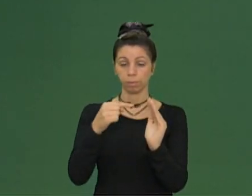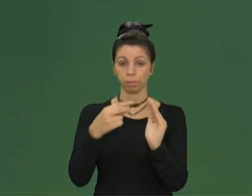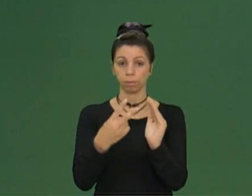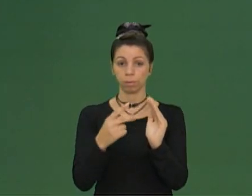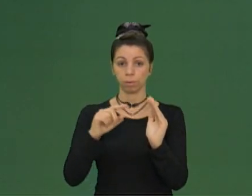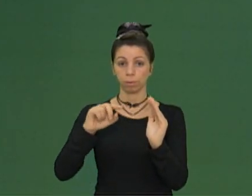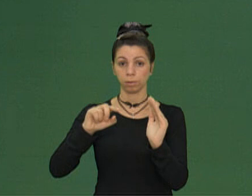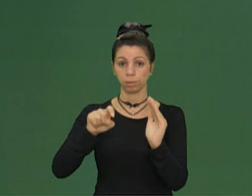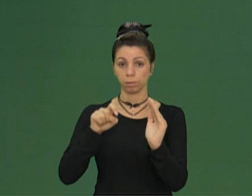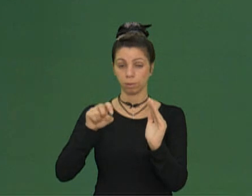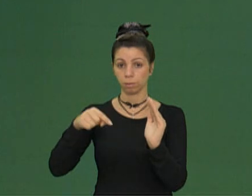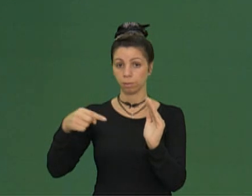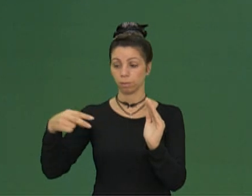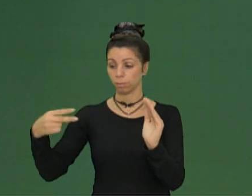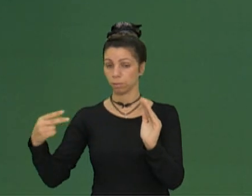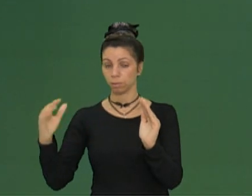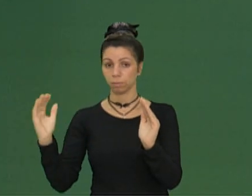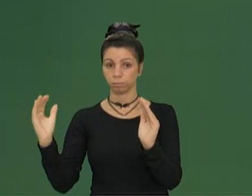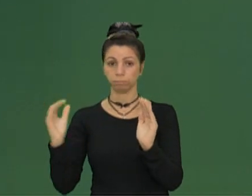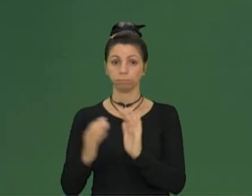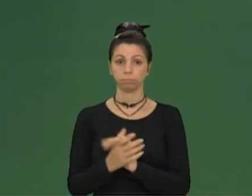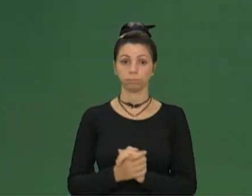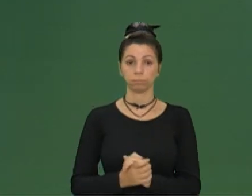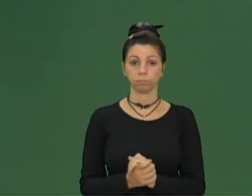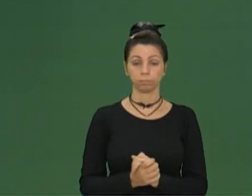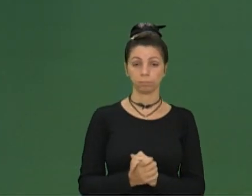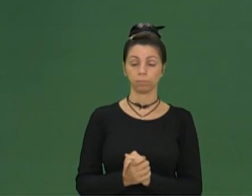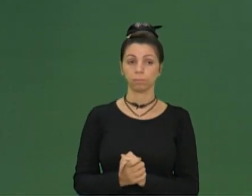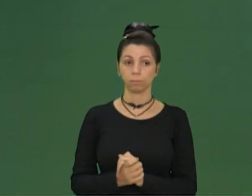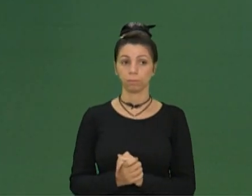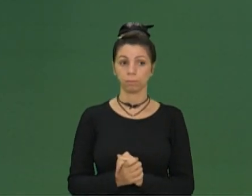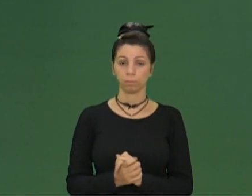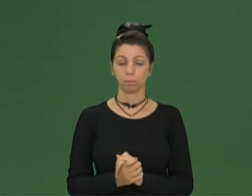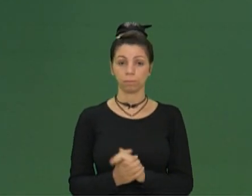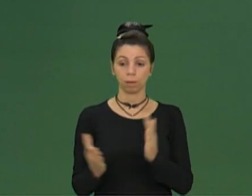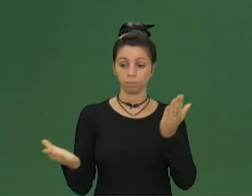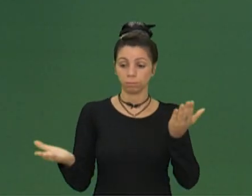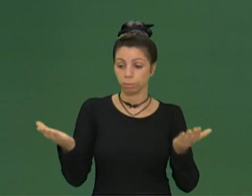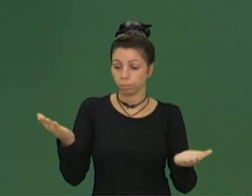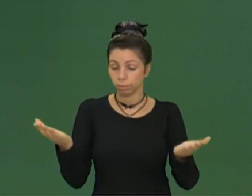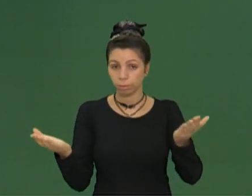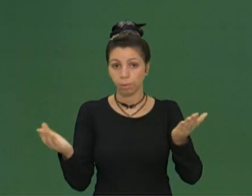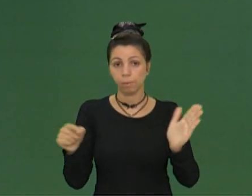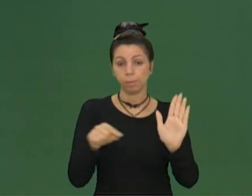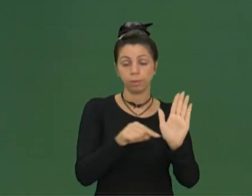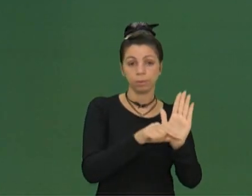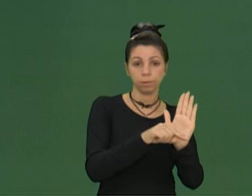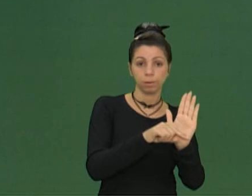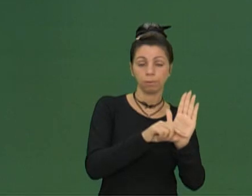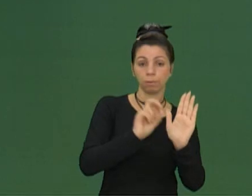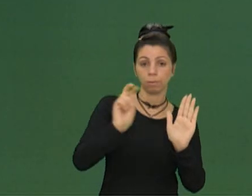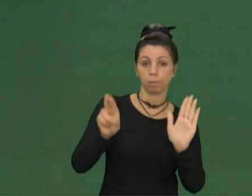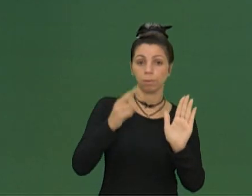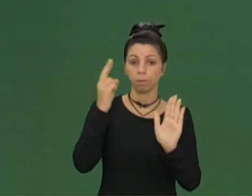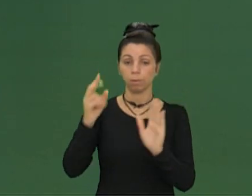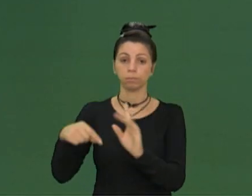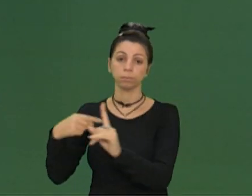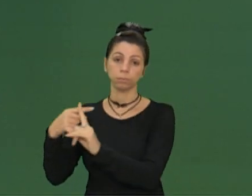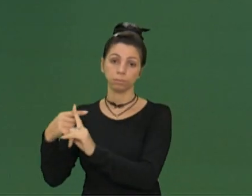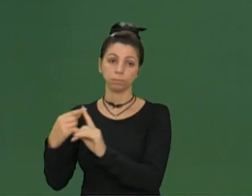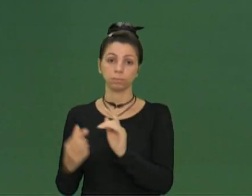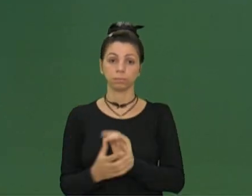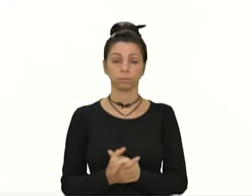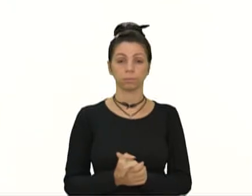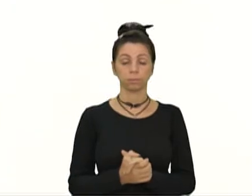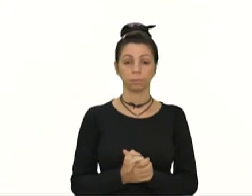Continuo com a minha equação modular, menos x² mais 6, e vou igualar ou ao valor positivo ou ao valor negativo. Como que